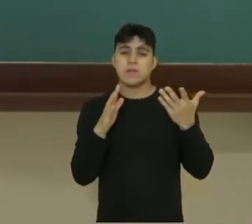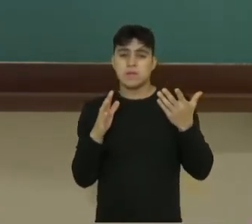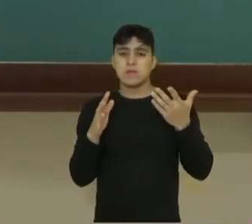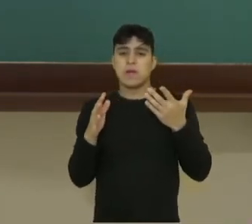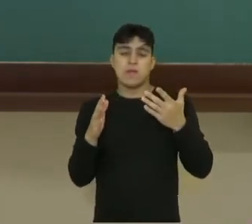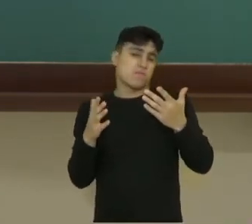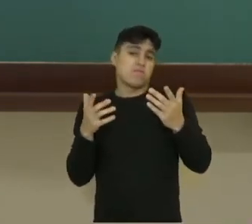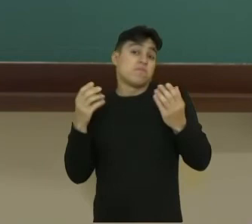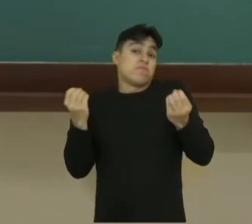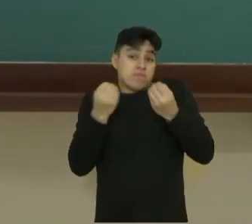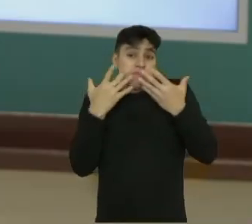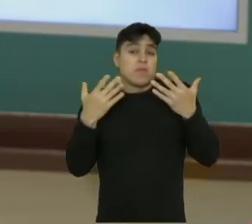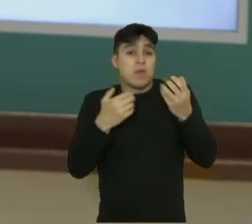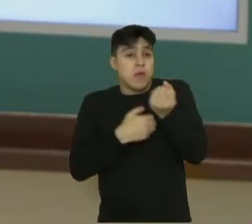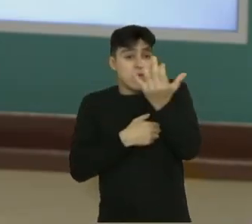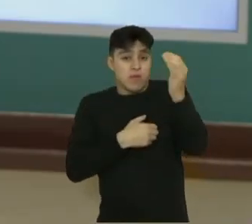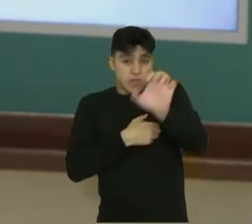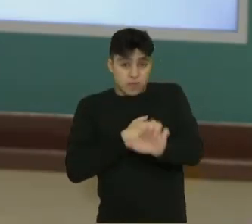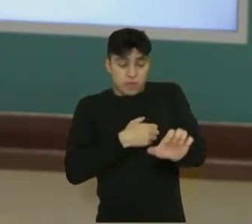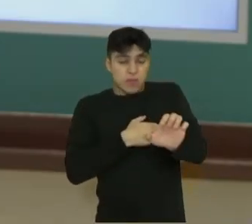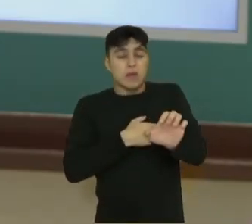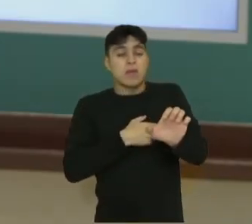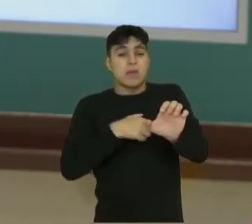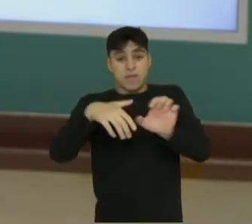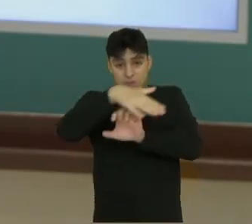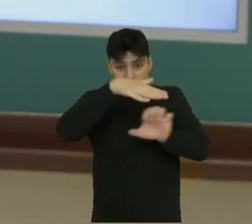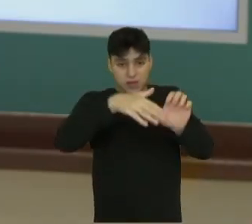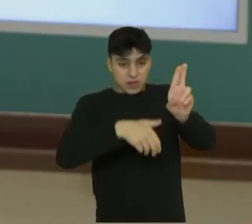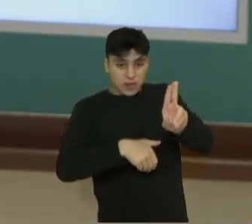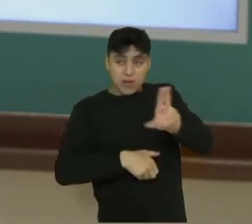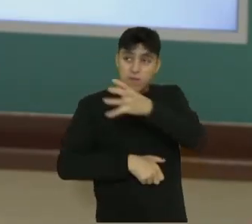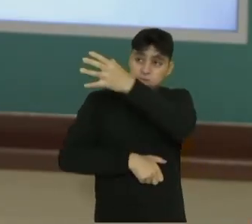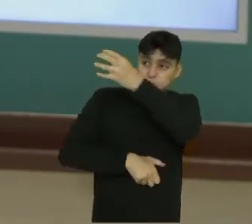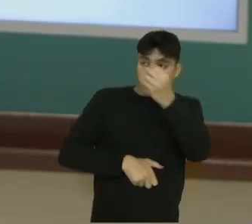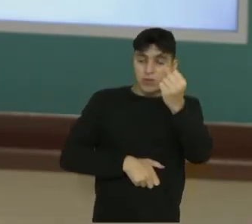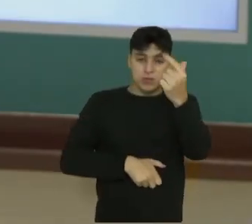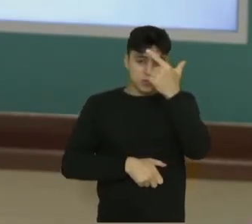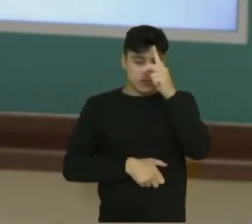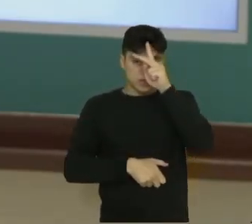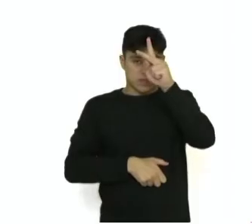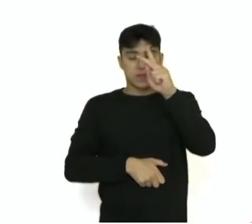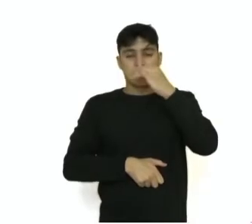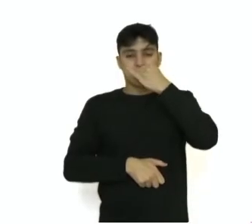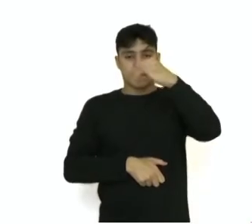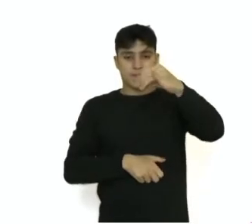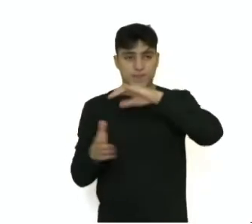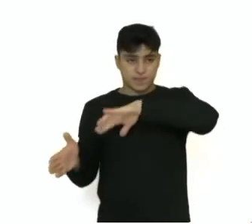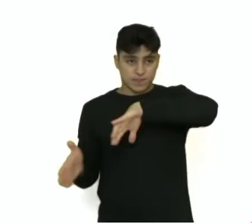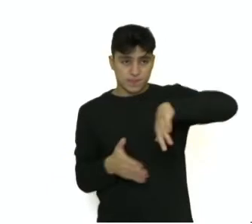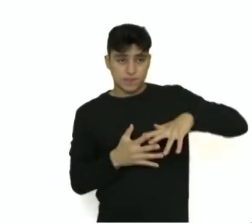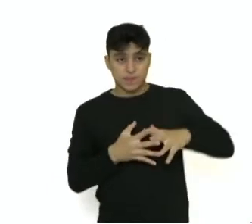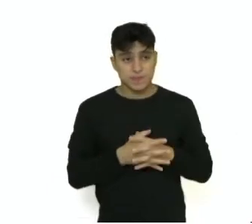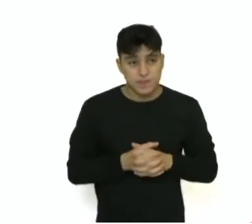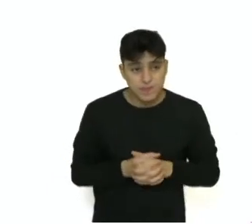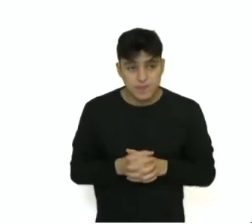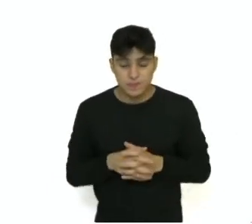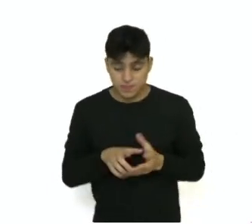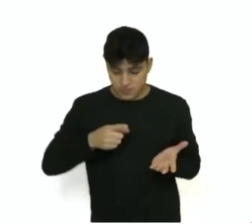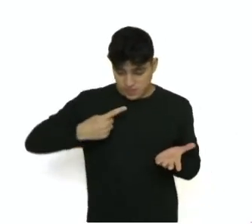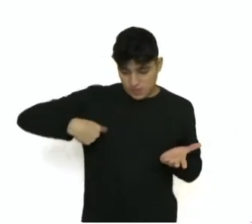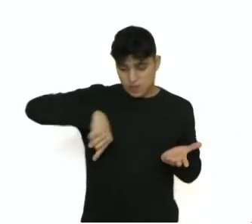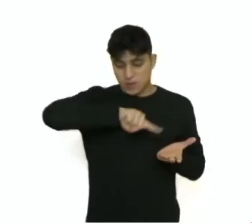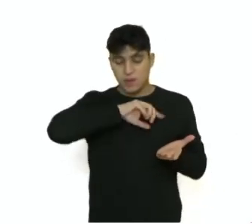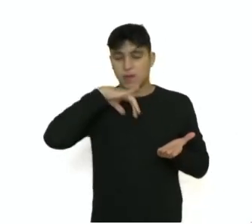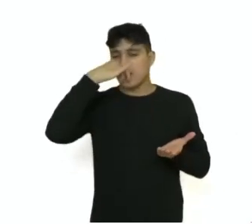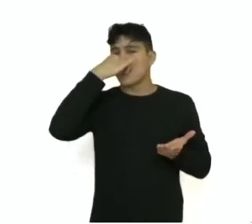bastante utilizada. Bem, então, você tem essa questão, né? Então, grande parte da nossa energia praticamente é